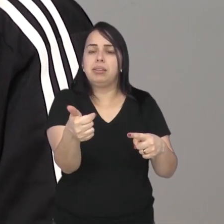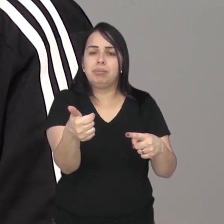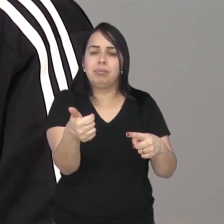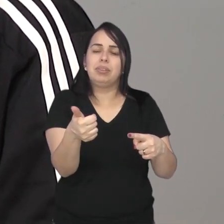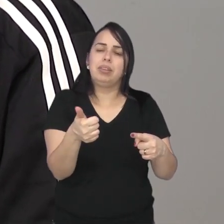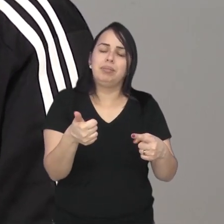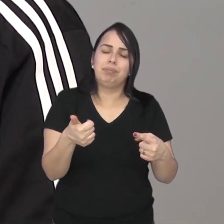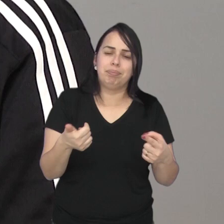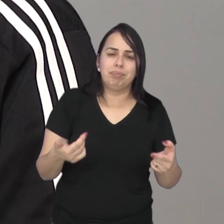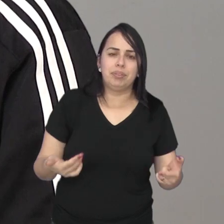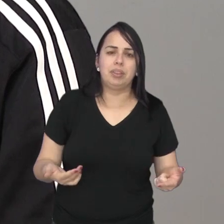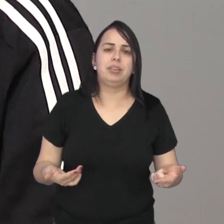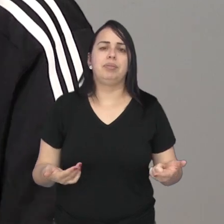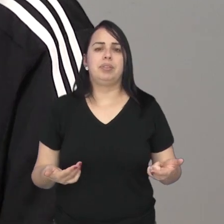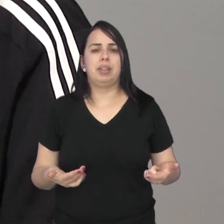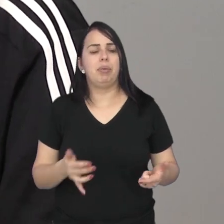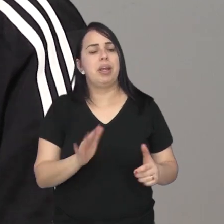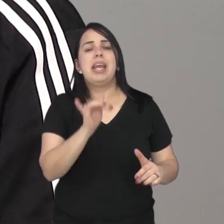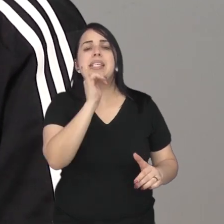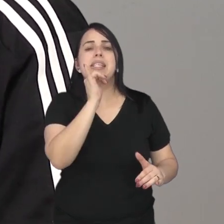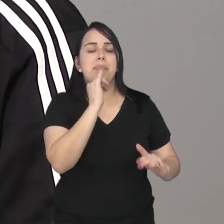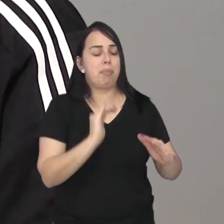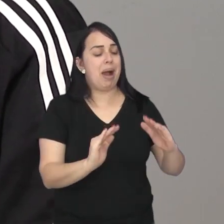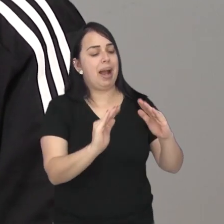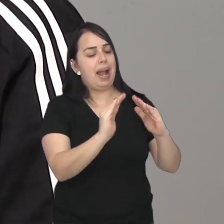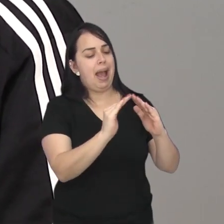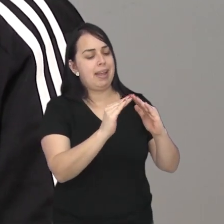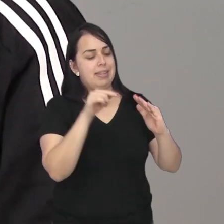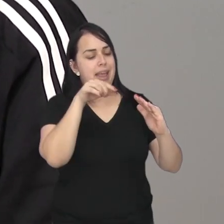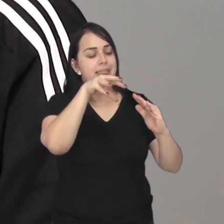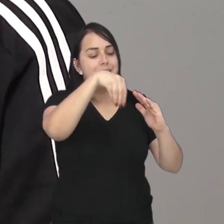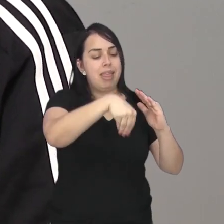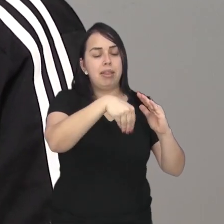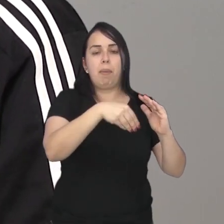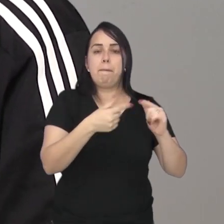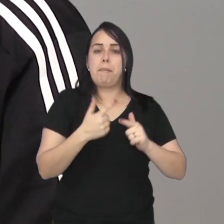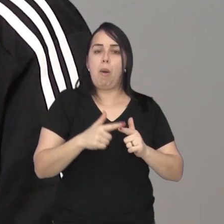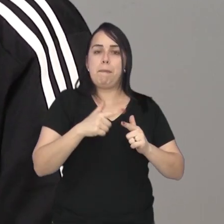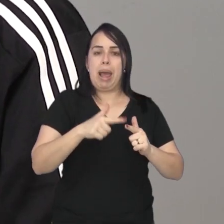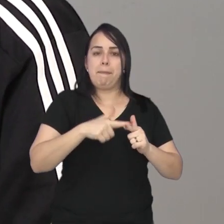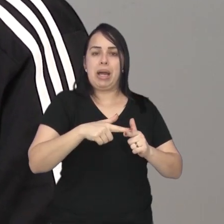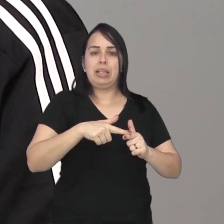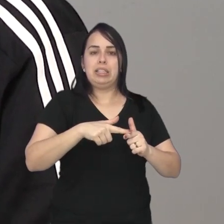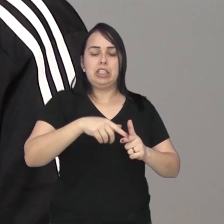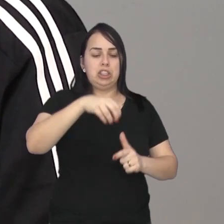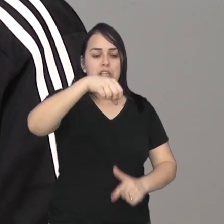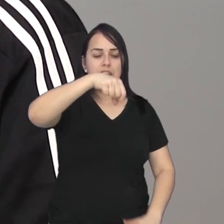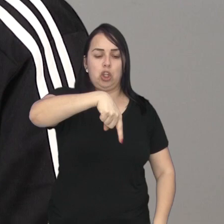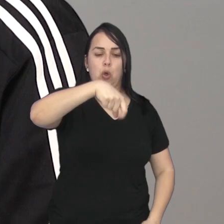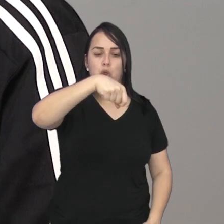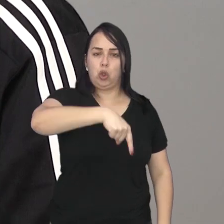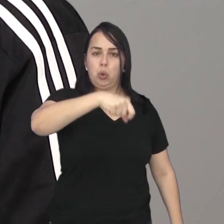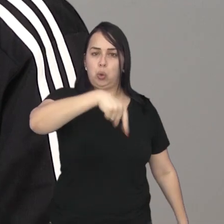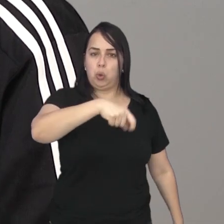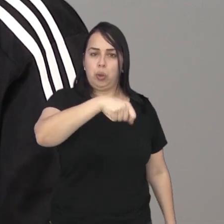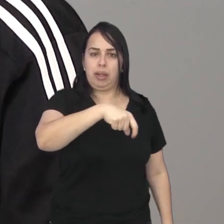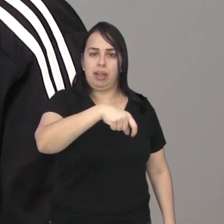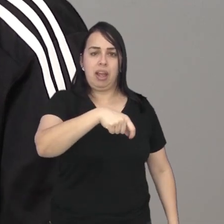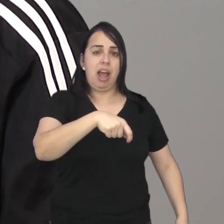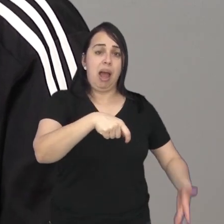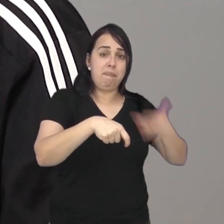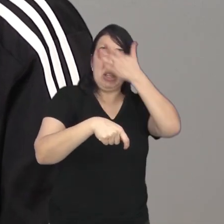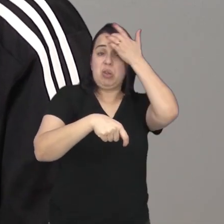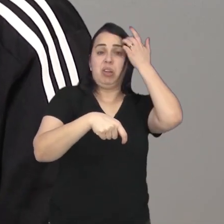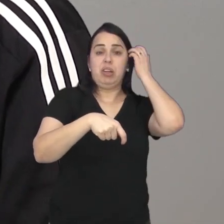né? Então, se aquela casa, se tem um problema de um vazamento na torneira dentro daquela casa, o pessoal